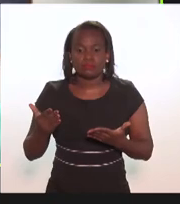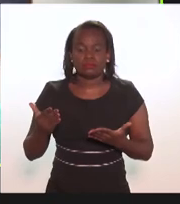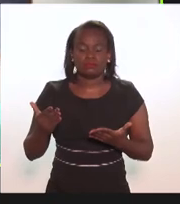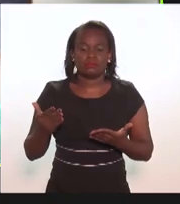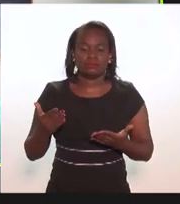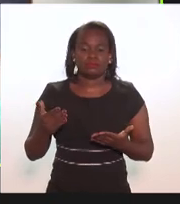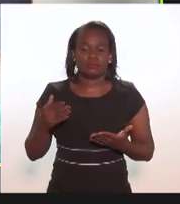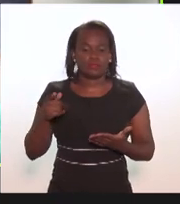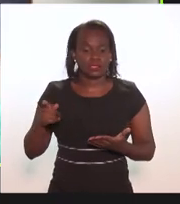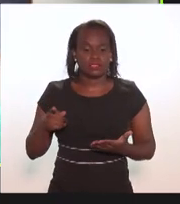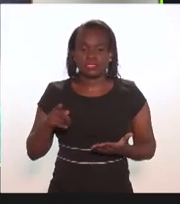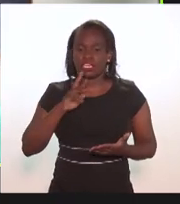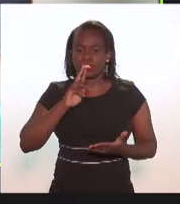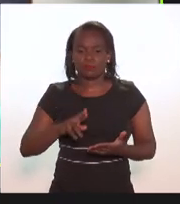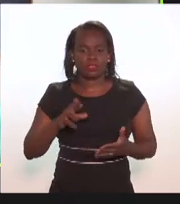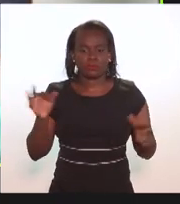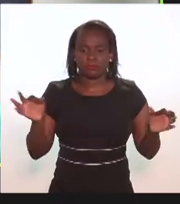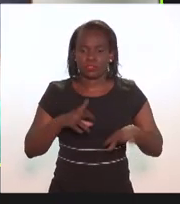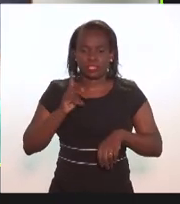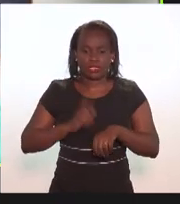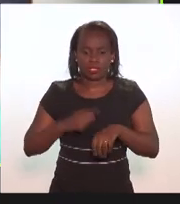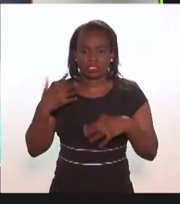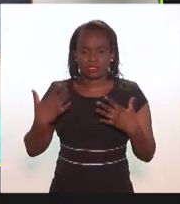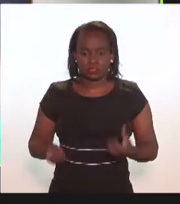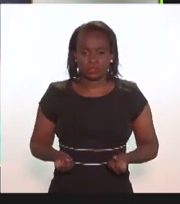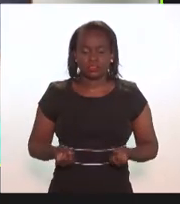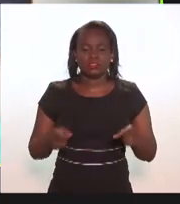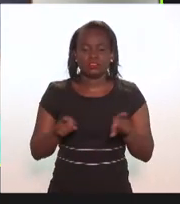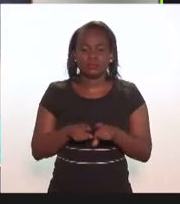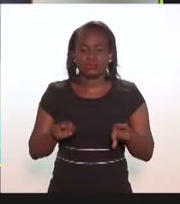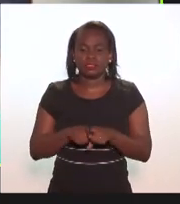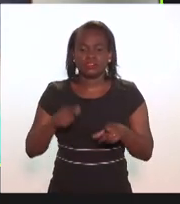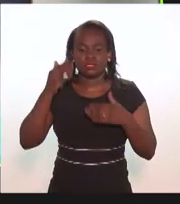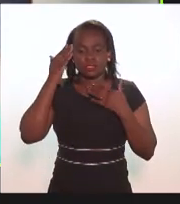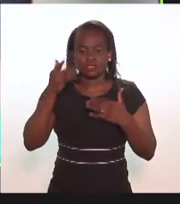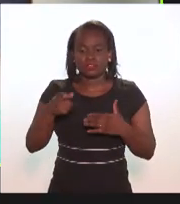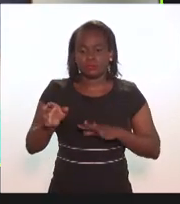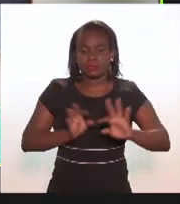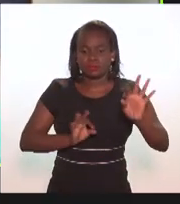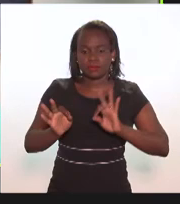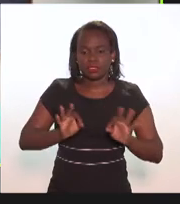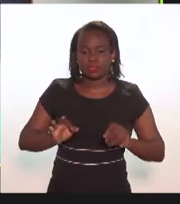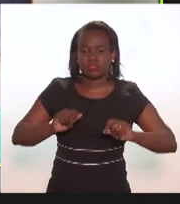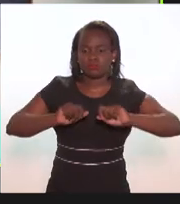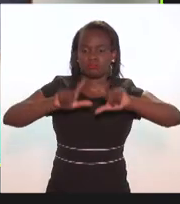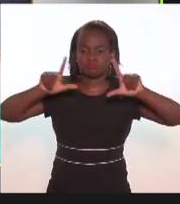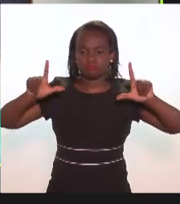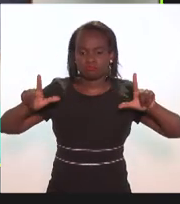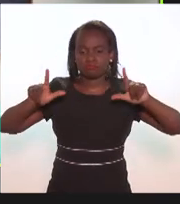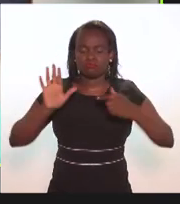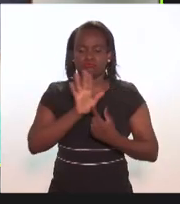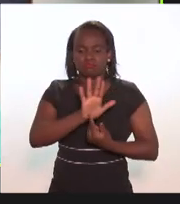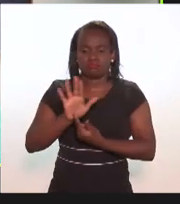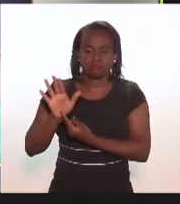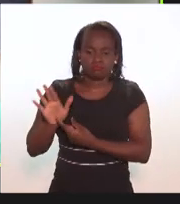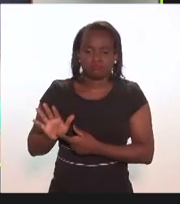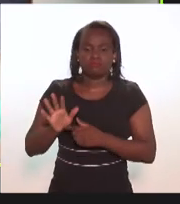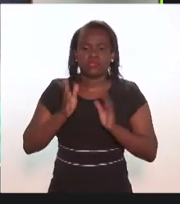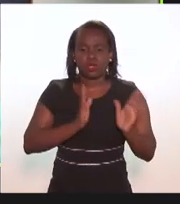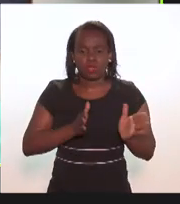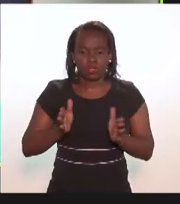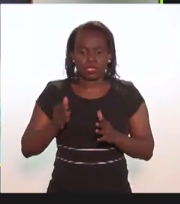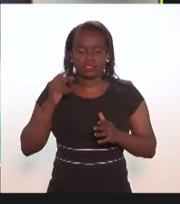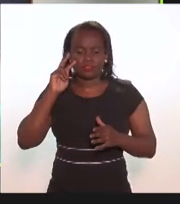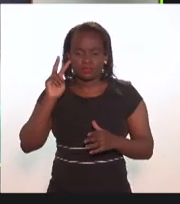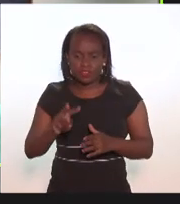sua pronta resposta, queria agradecer que o senhor preparou as transparências exatamente na